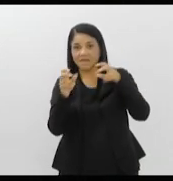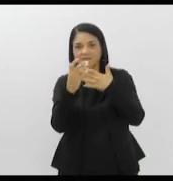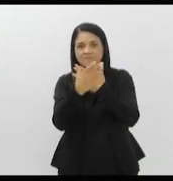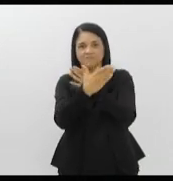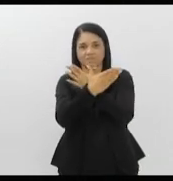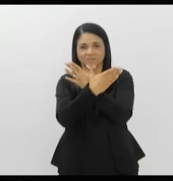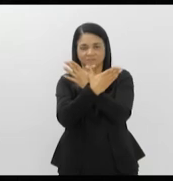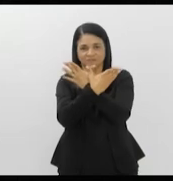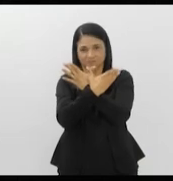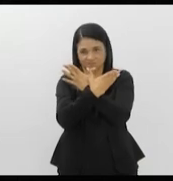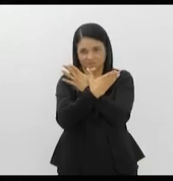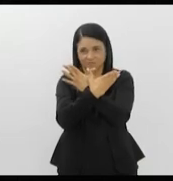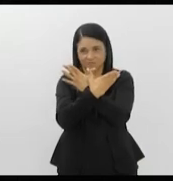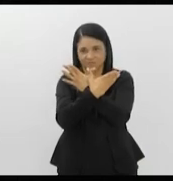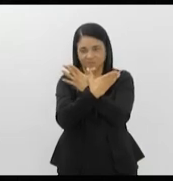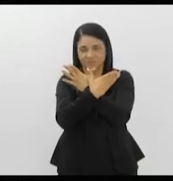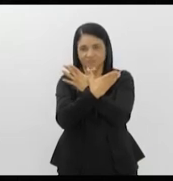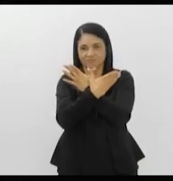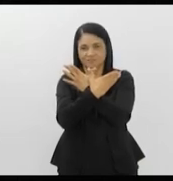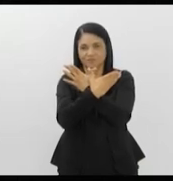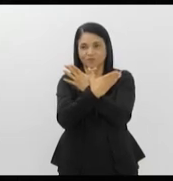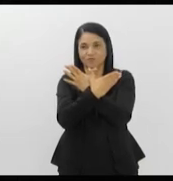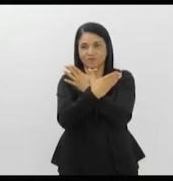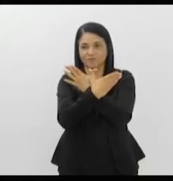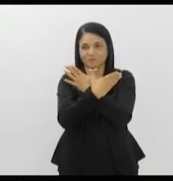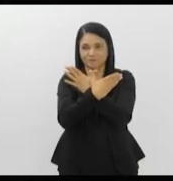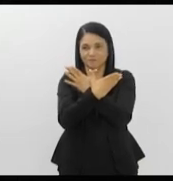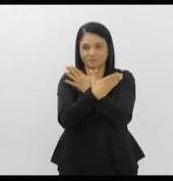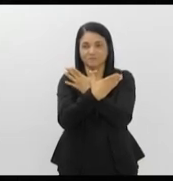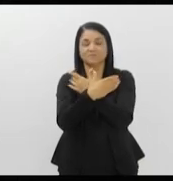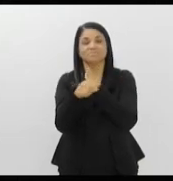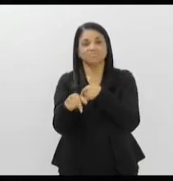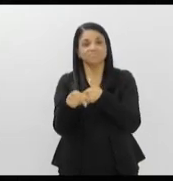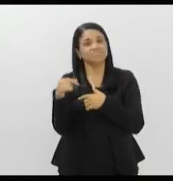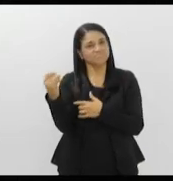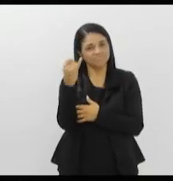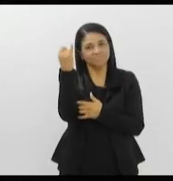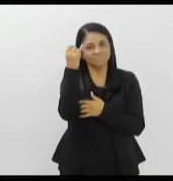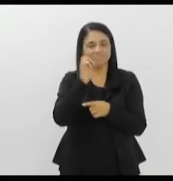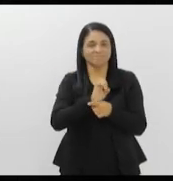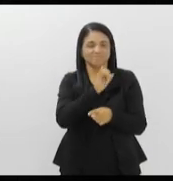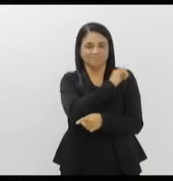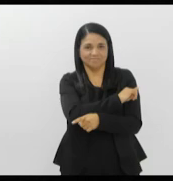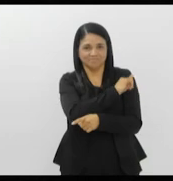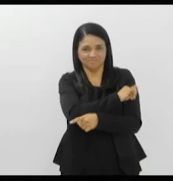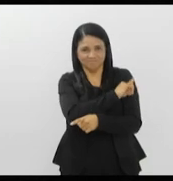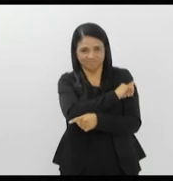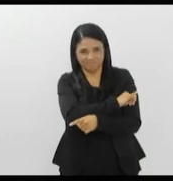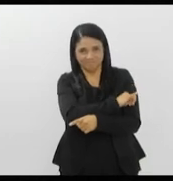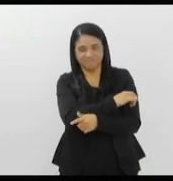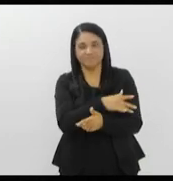absolutamente relevante para a cidade do Rio de Janeiro. Eu tive